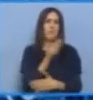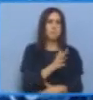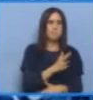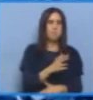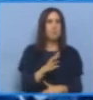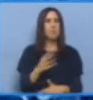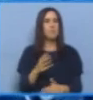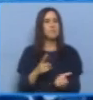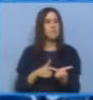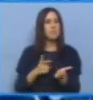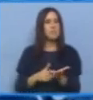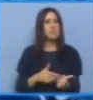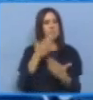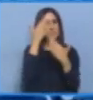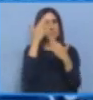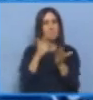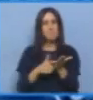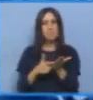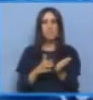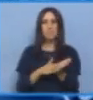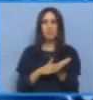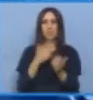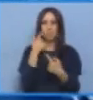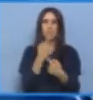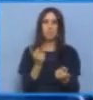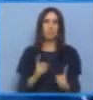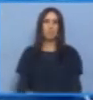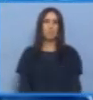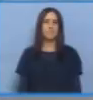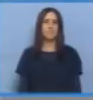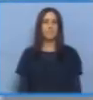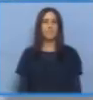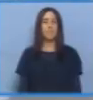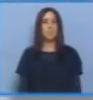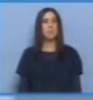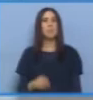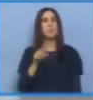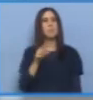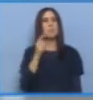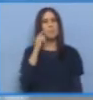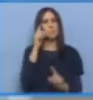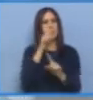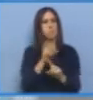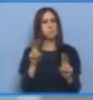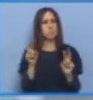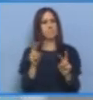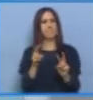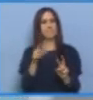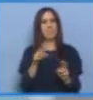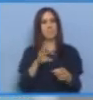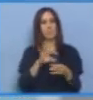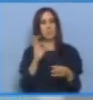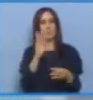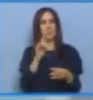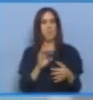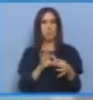que precisa de ser enaltecido, precisa de ser testemunhado. Esse reconhecimento, que é uma reivindicação da Fundação Fé e